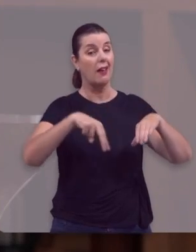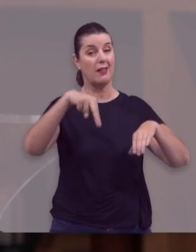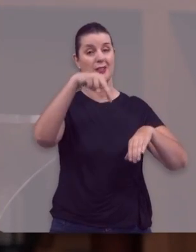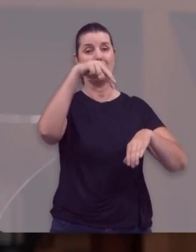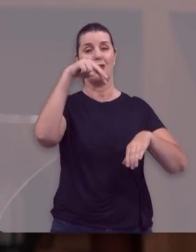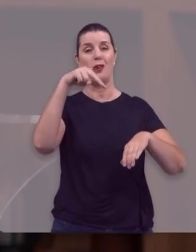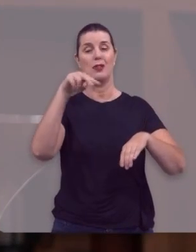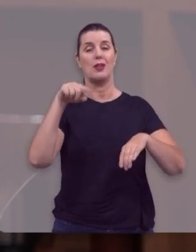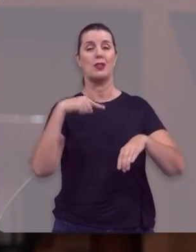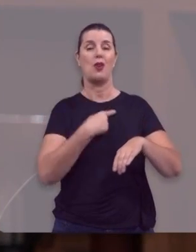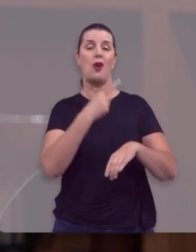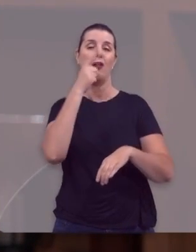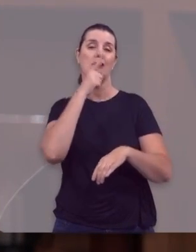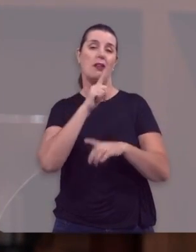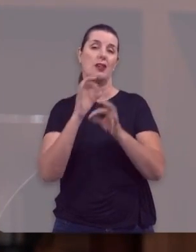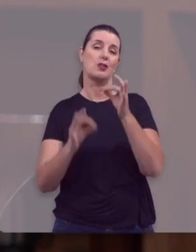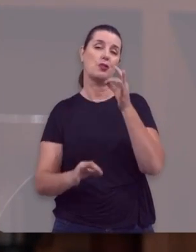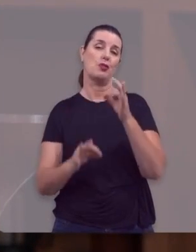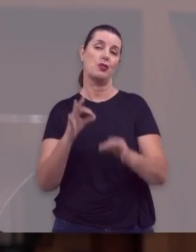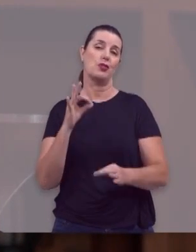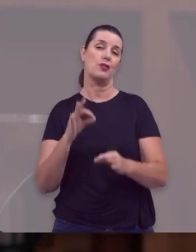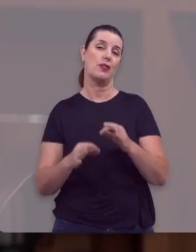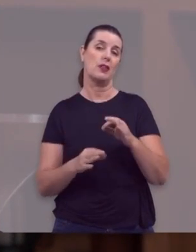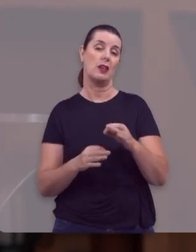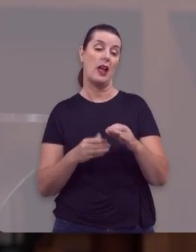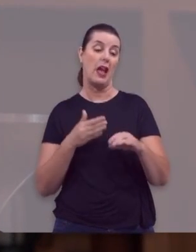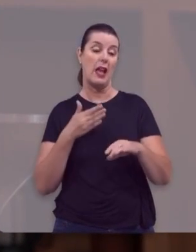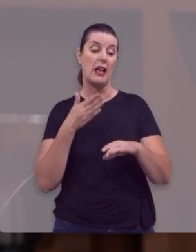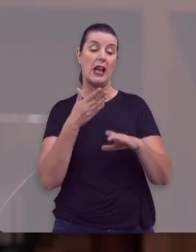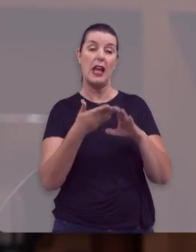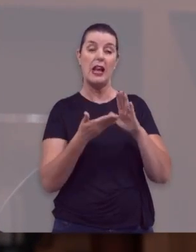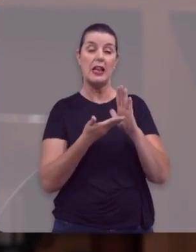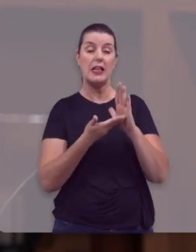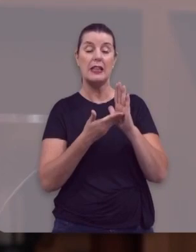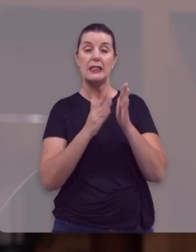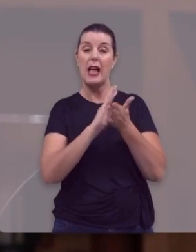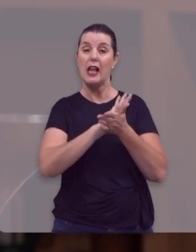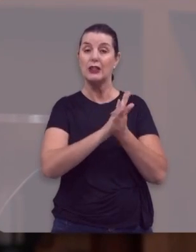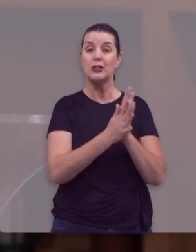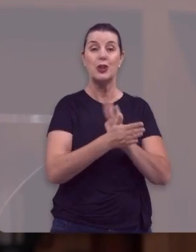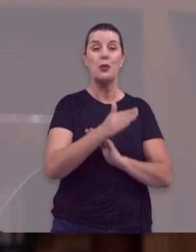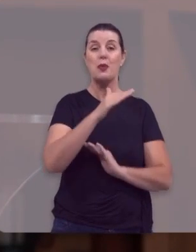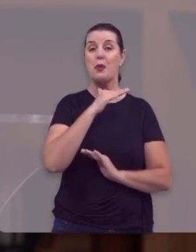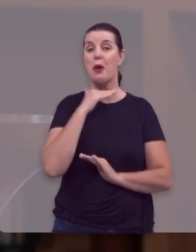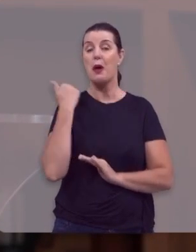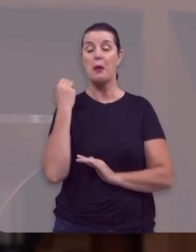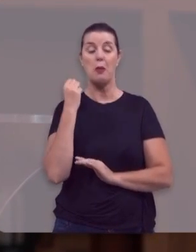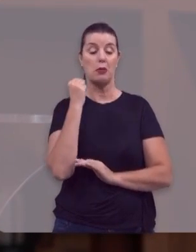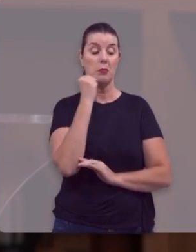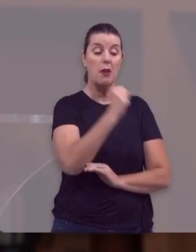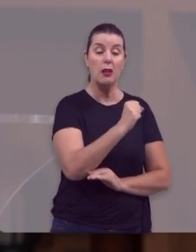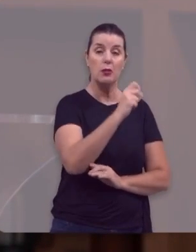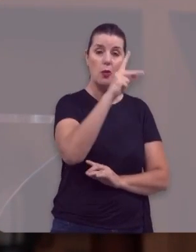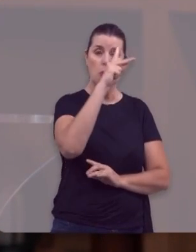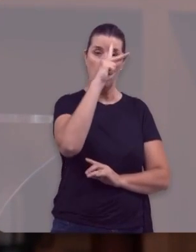justificação. Ele entrou nas entranhas da morte, arrancou o aguilhão da morte, matou a